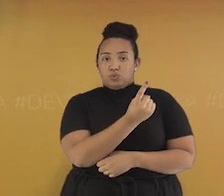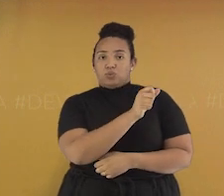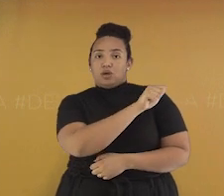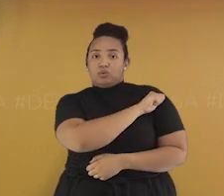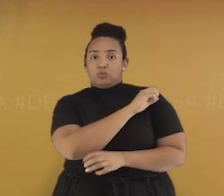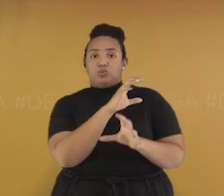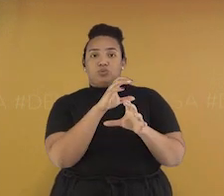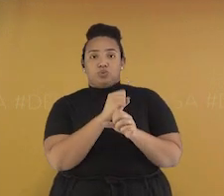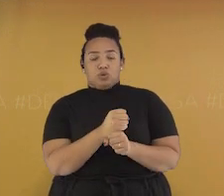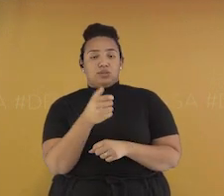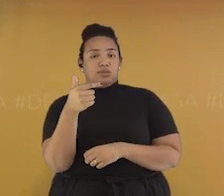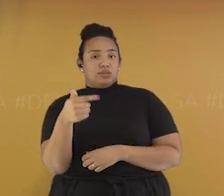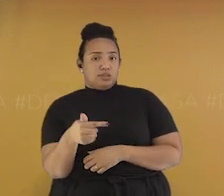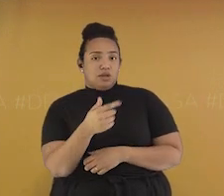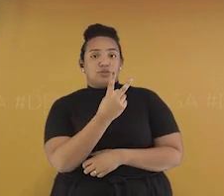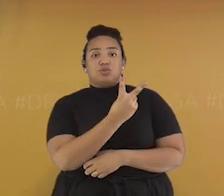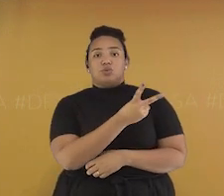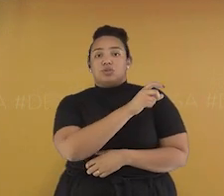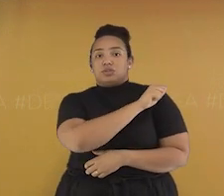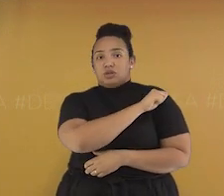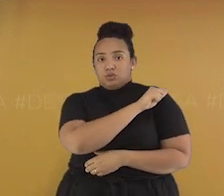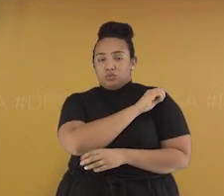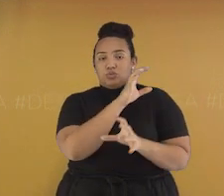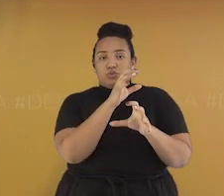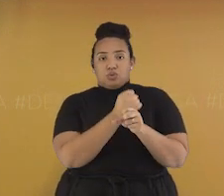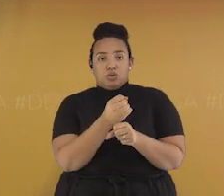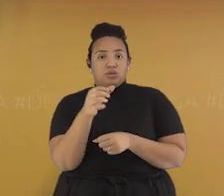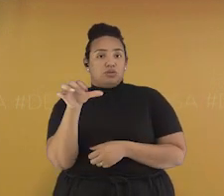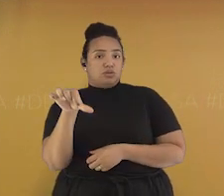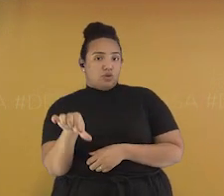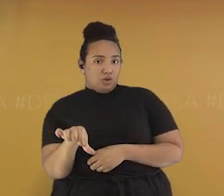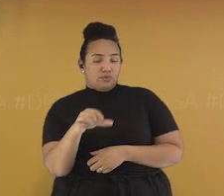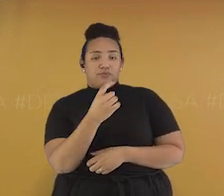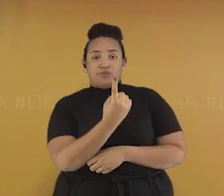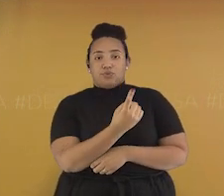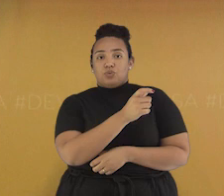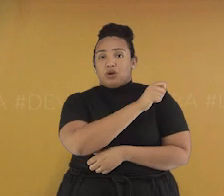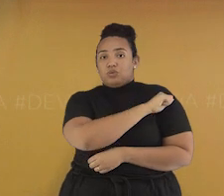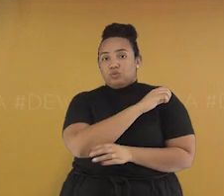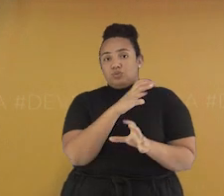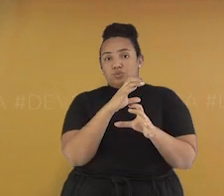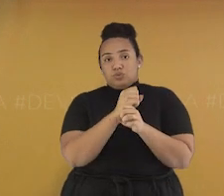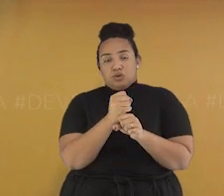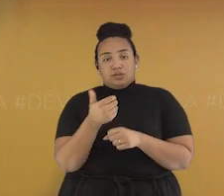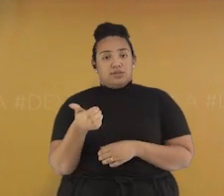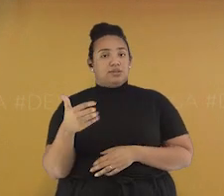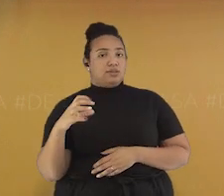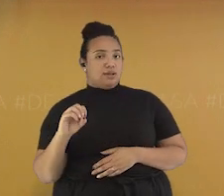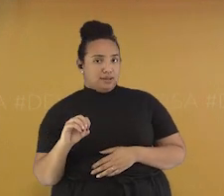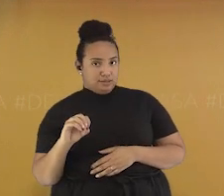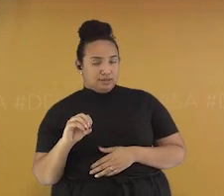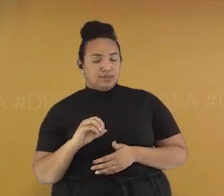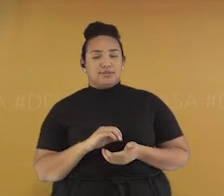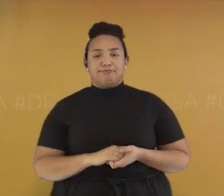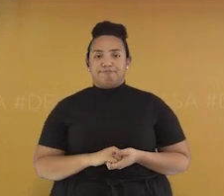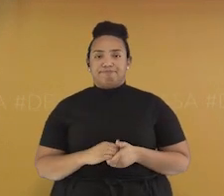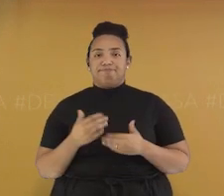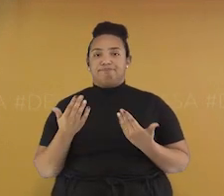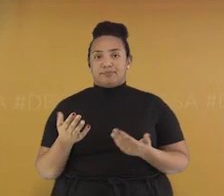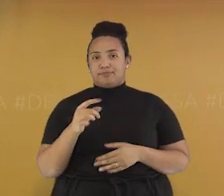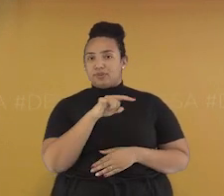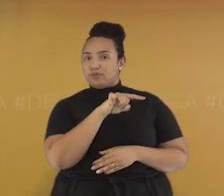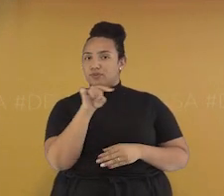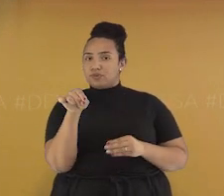na prova, um aluno tirou 7 na prova, dois alunos tiraram 9 na prova e um aluno tirou 10 na